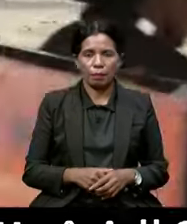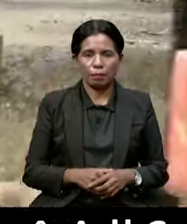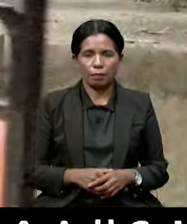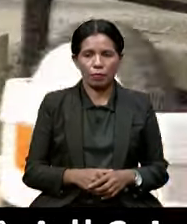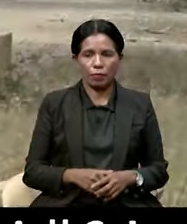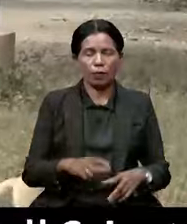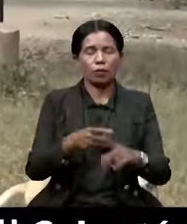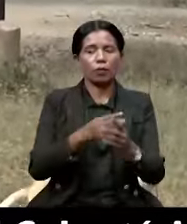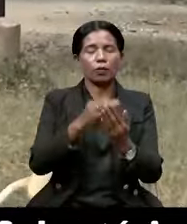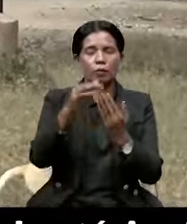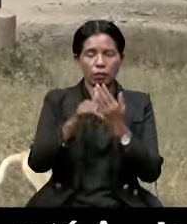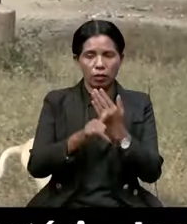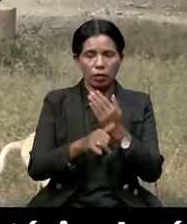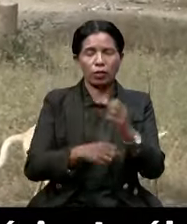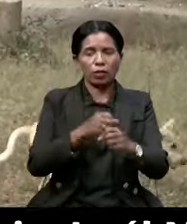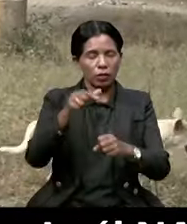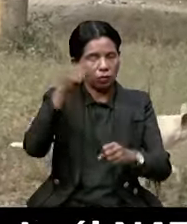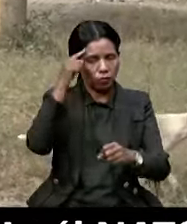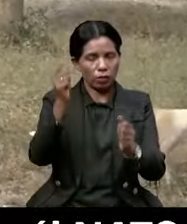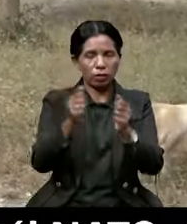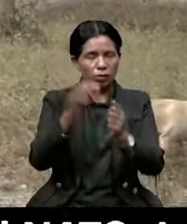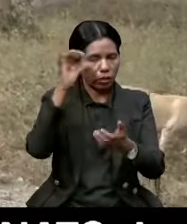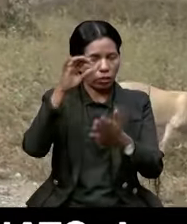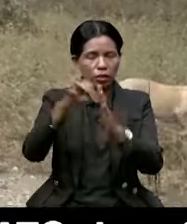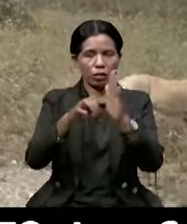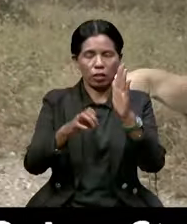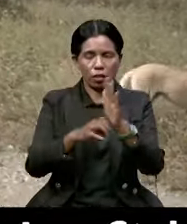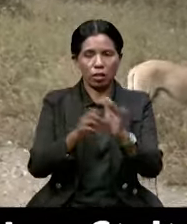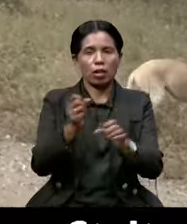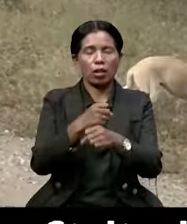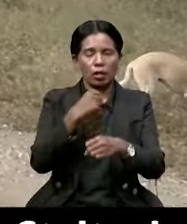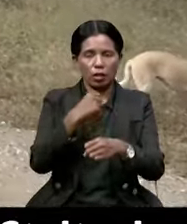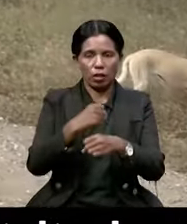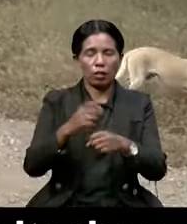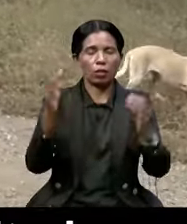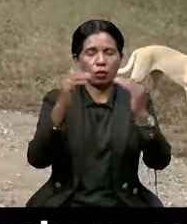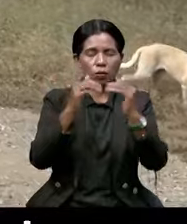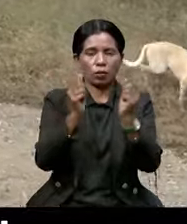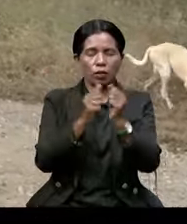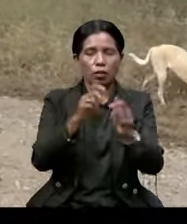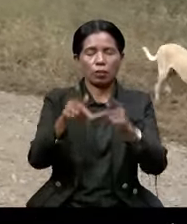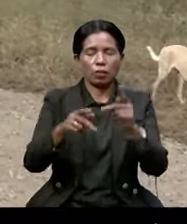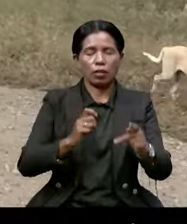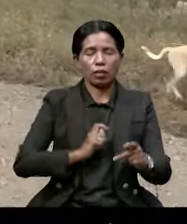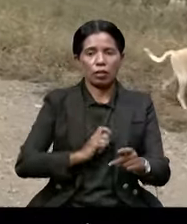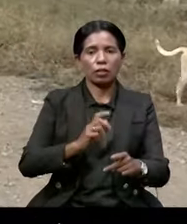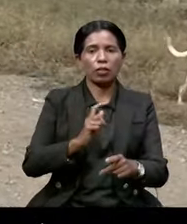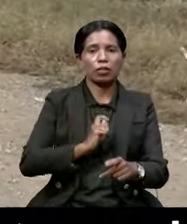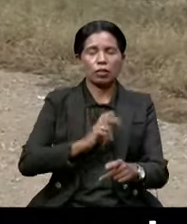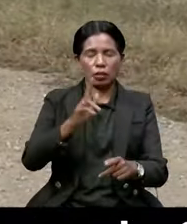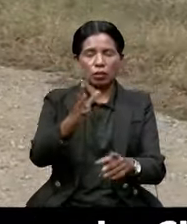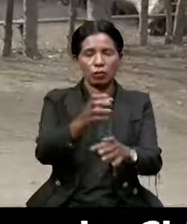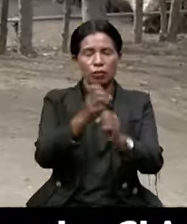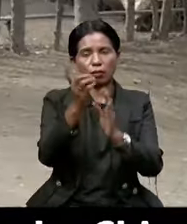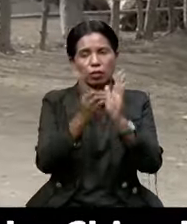E a fulan maio tinané governo o secretário de Estado assunto toponímia halo ona diálogo com a comunidade de Tacitolo no fute mos dados uma